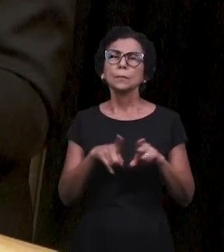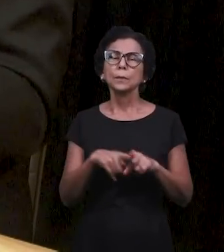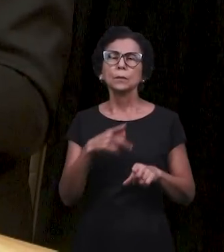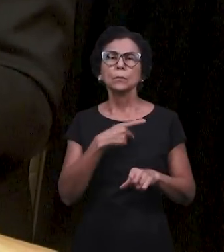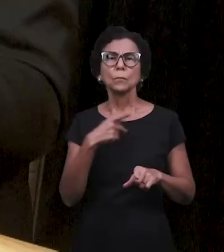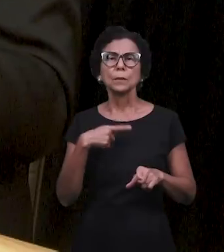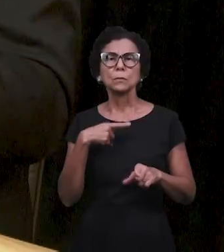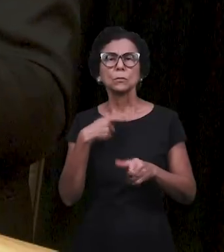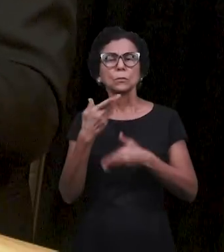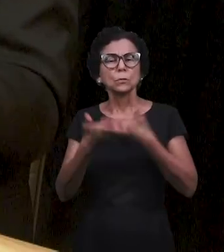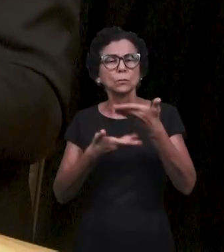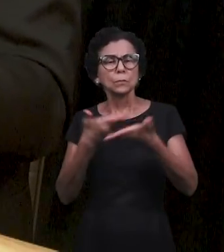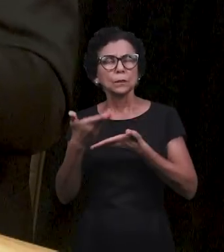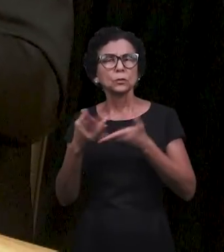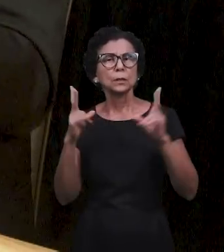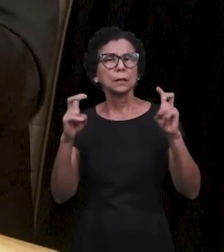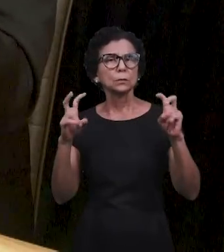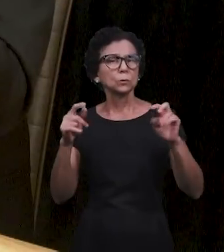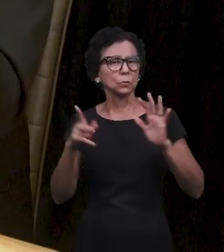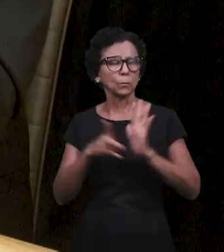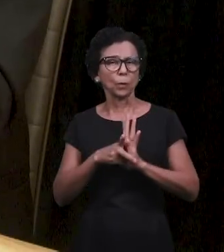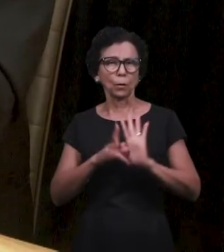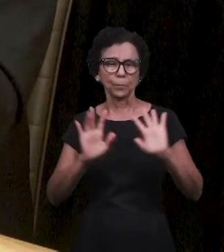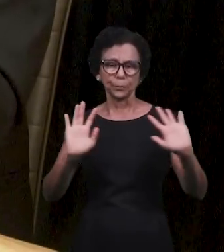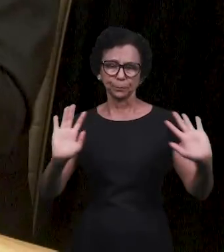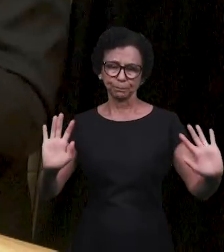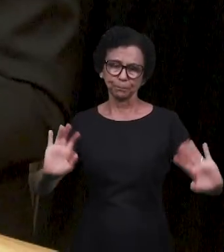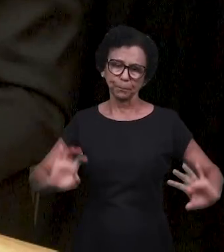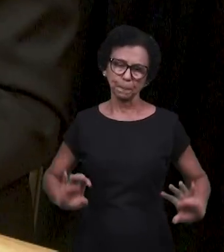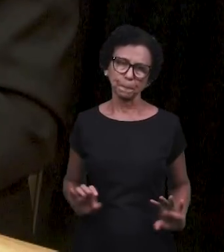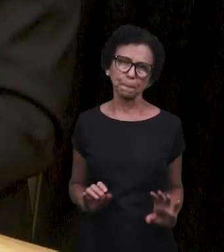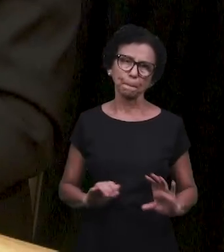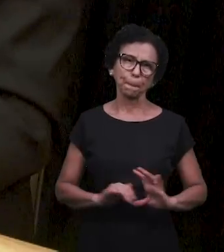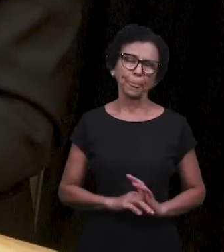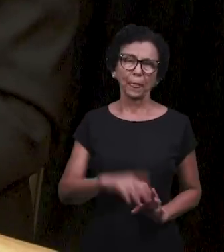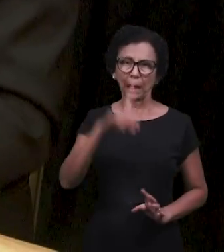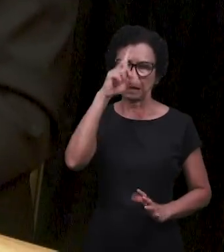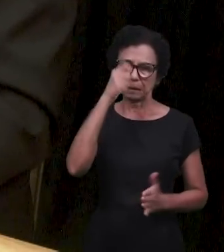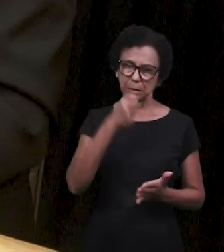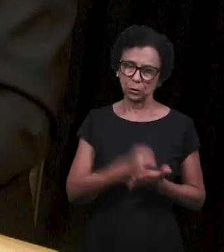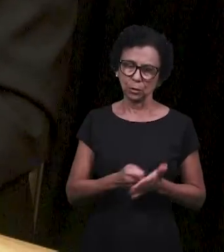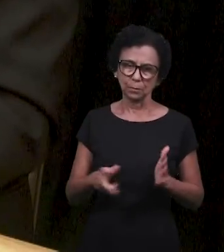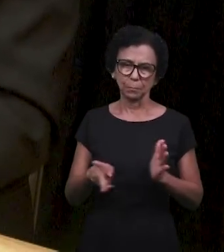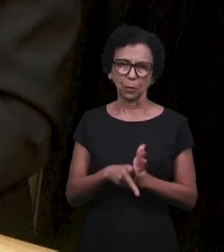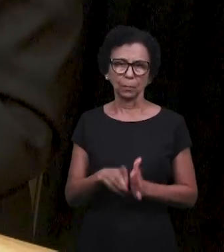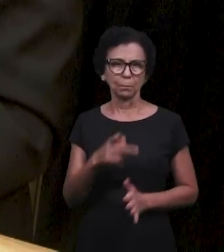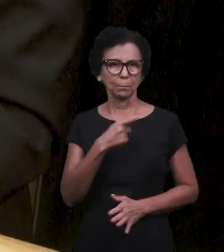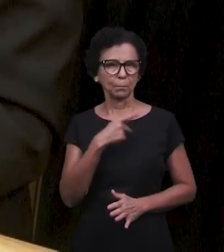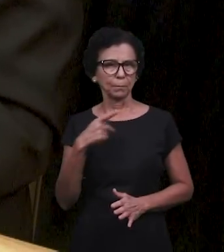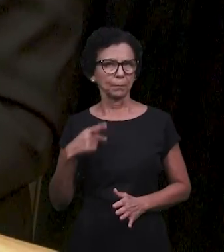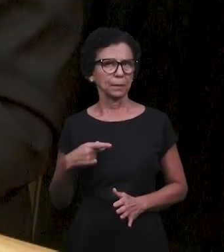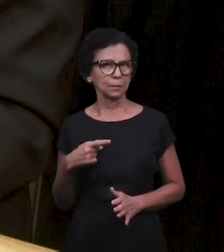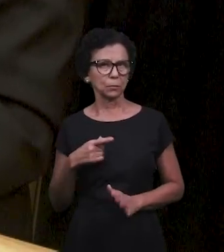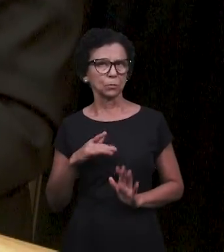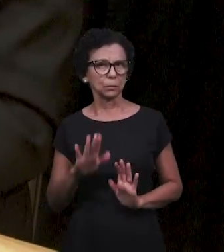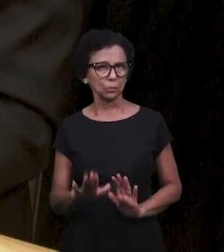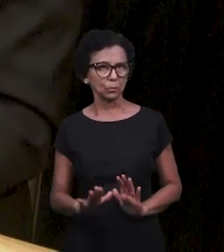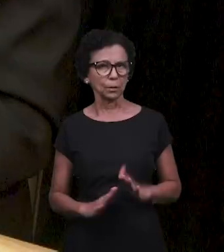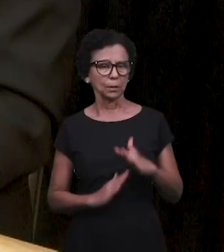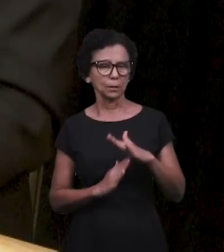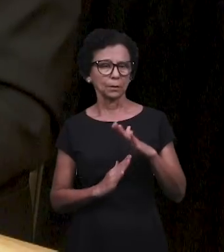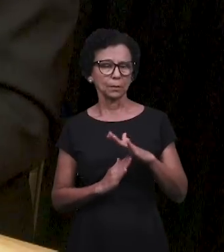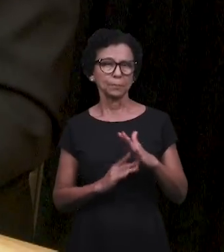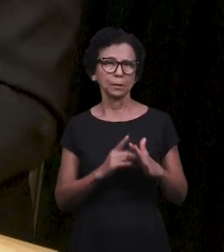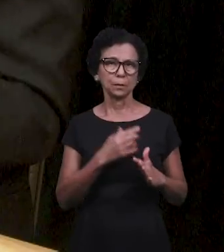ministério para que as decisões sejam tomadas, né? E aquilo que é a vontade do Senhor